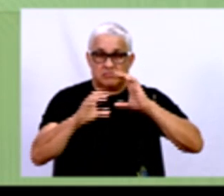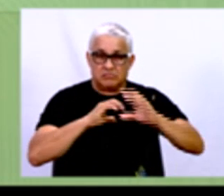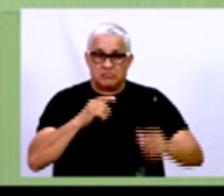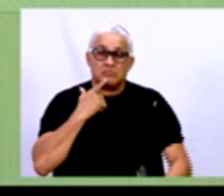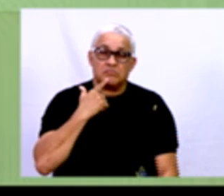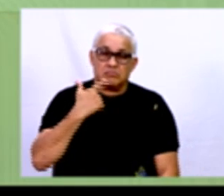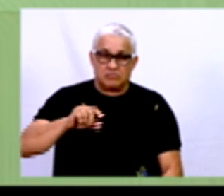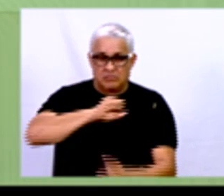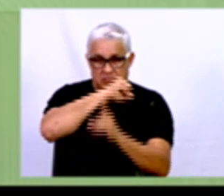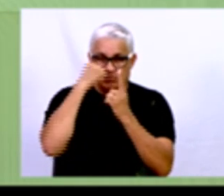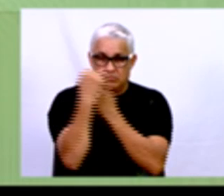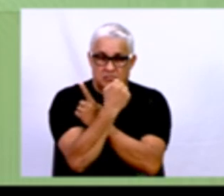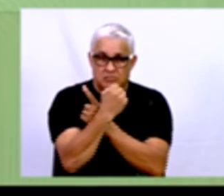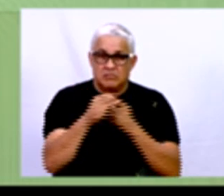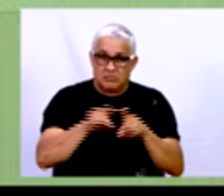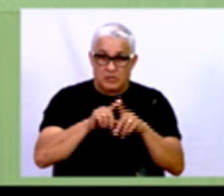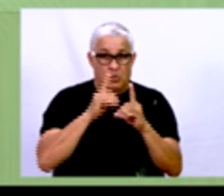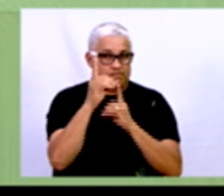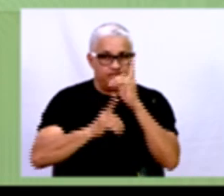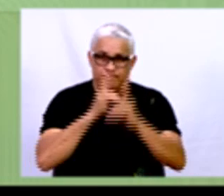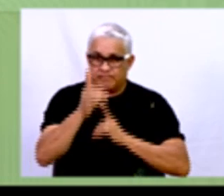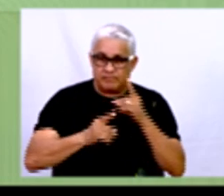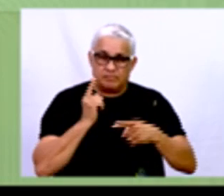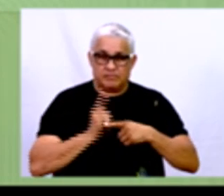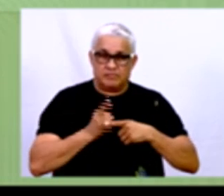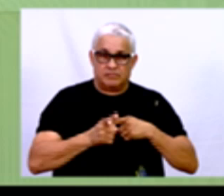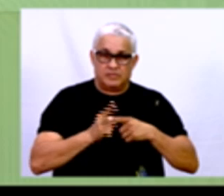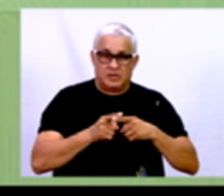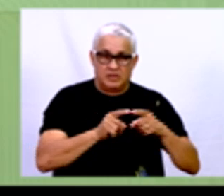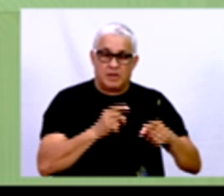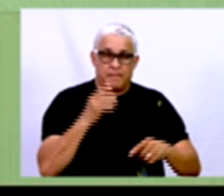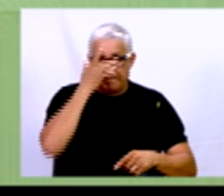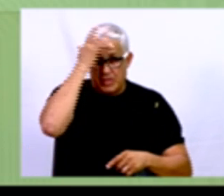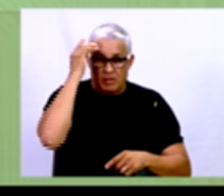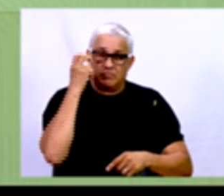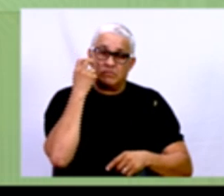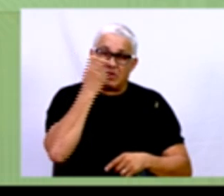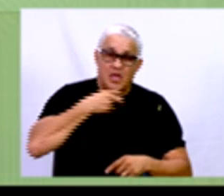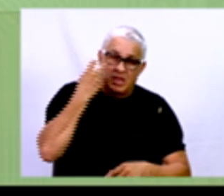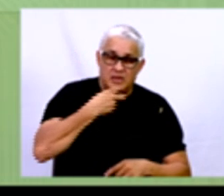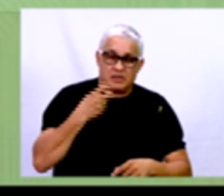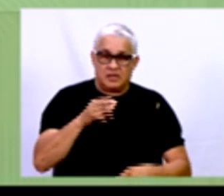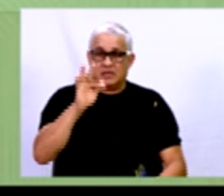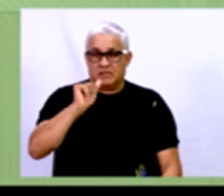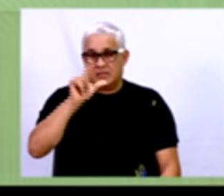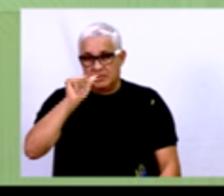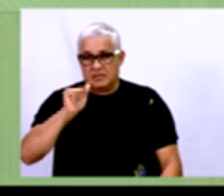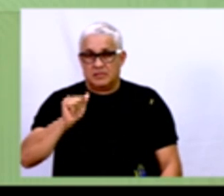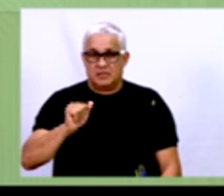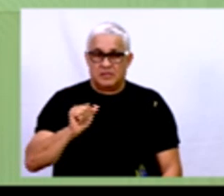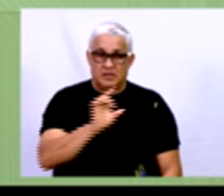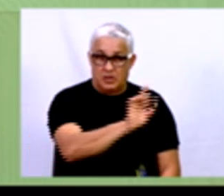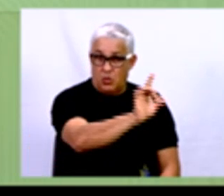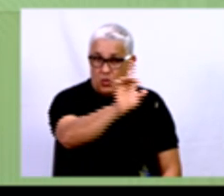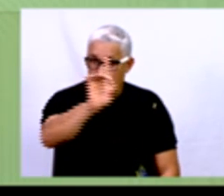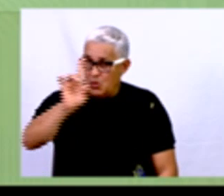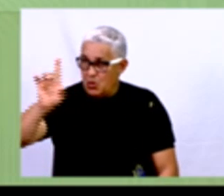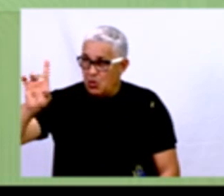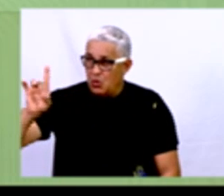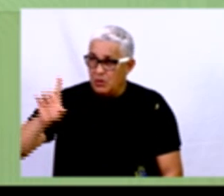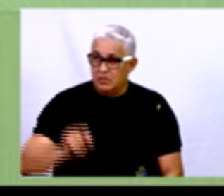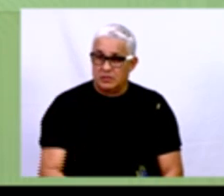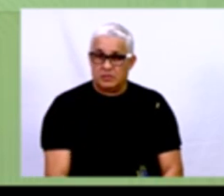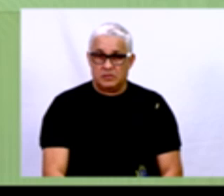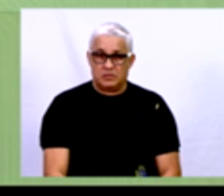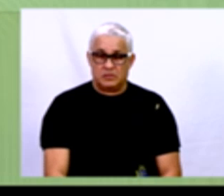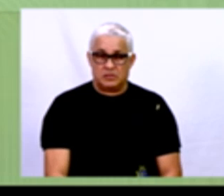ela é social e ela é dinâmica, porque ela depende dos falantes. Já a fala, ela é individual, então ela